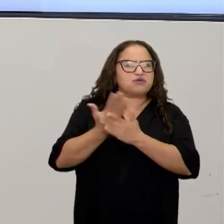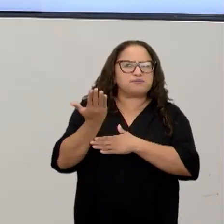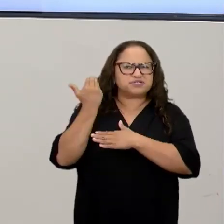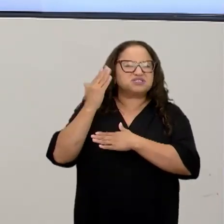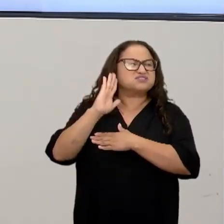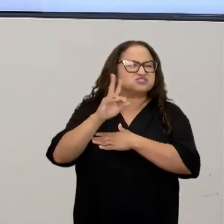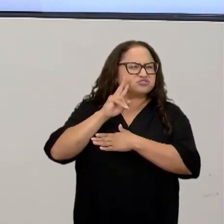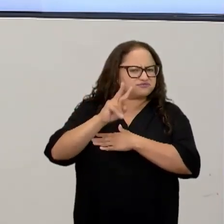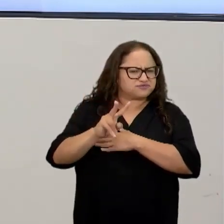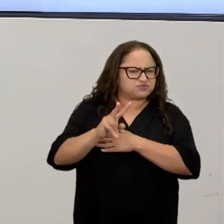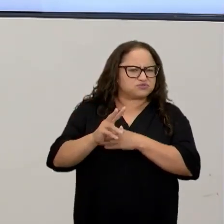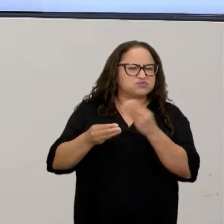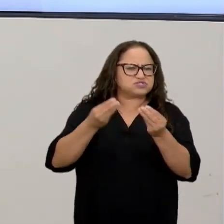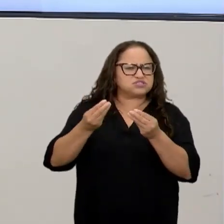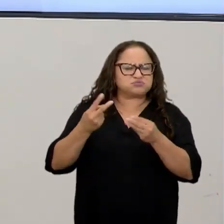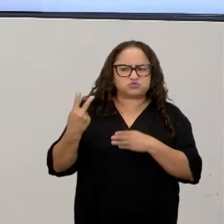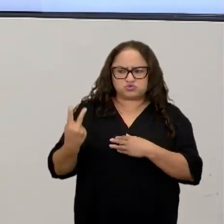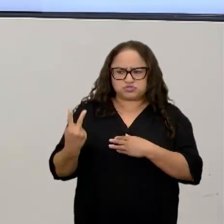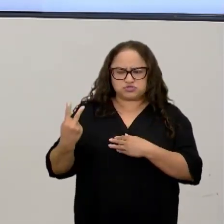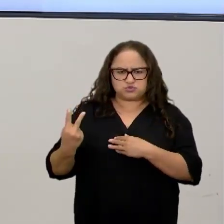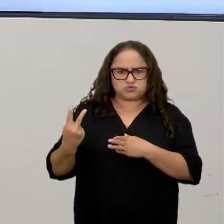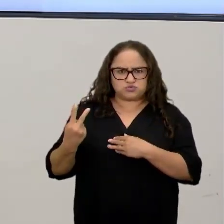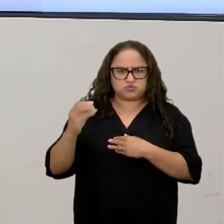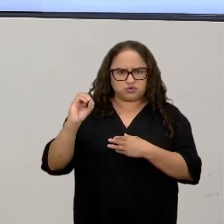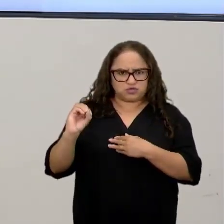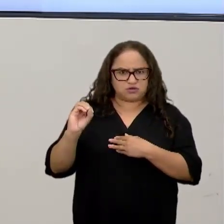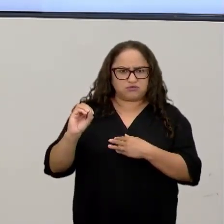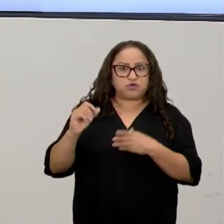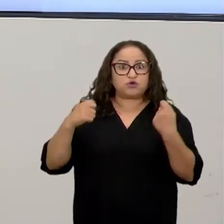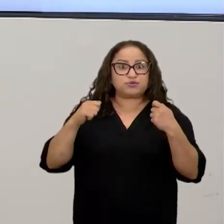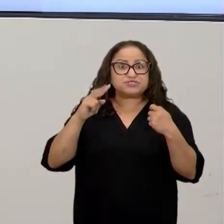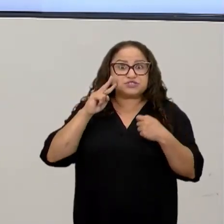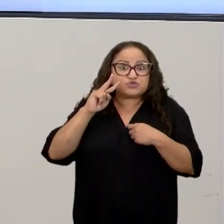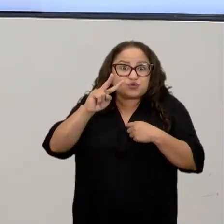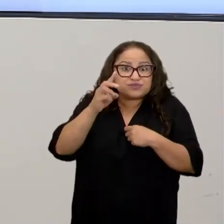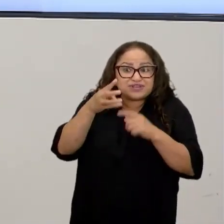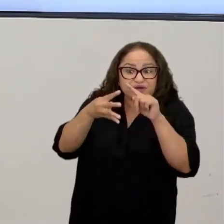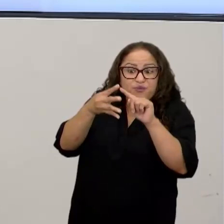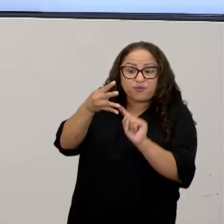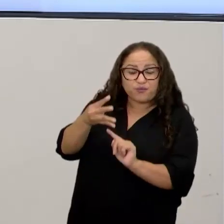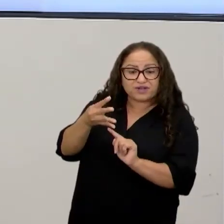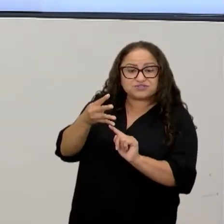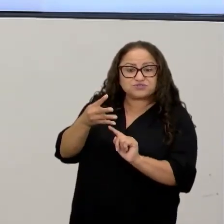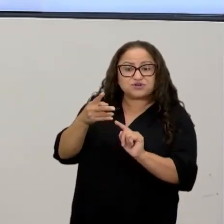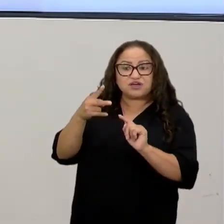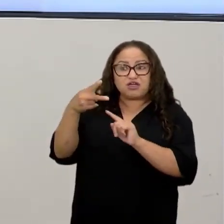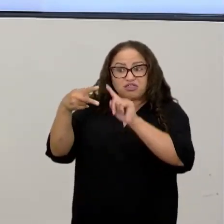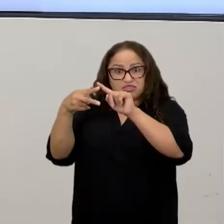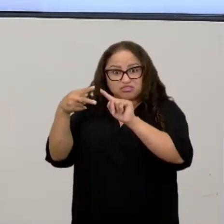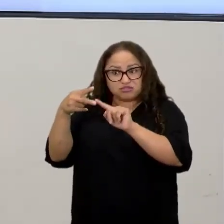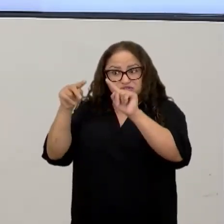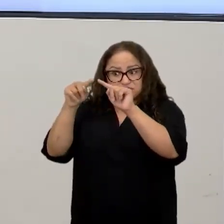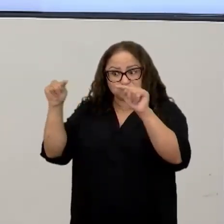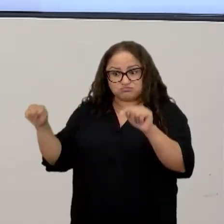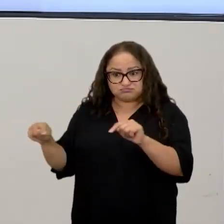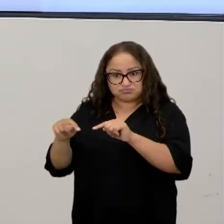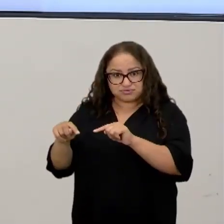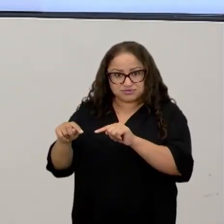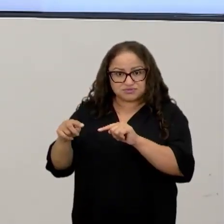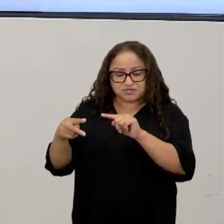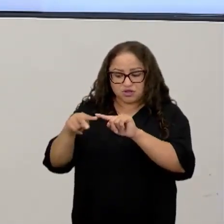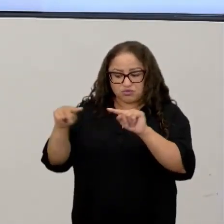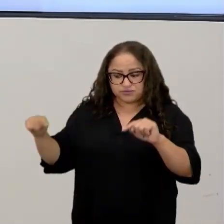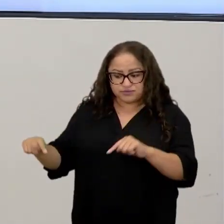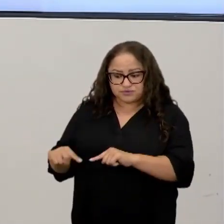né quando eu olho para a equação de segundo grau eu tenho que chegar 4 peças não é isso são dois quadradinhos que são as pontas